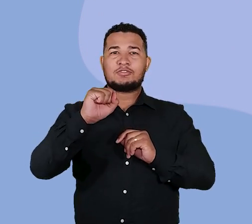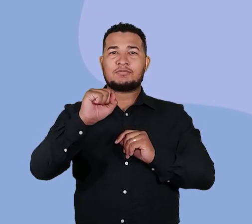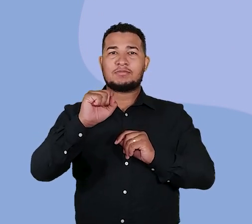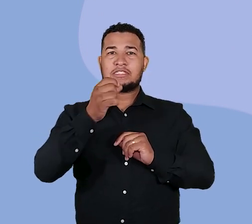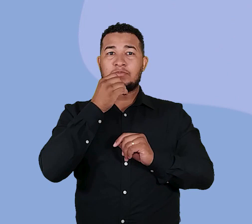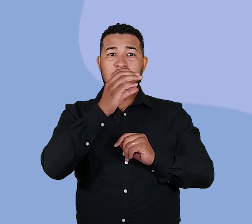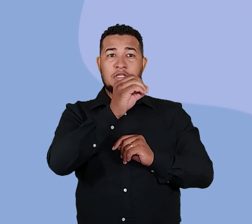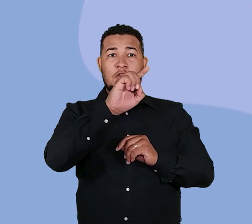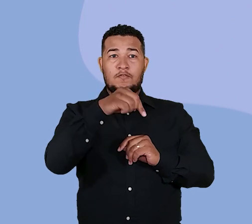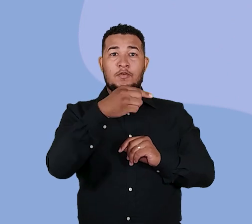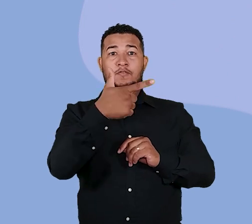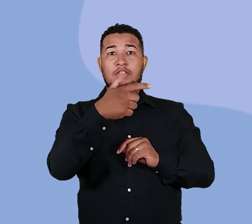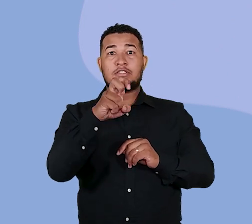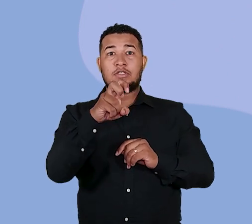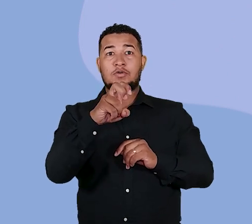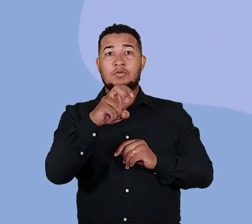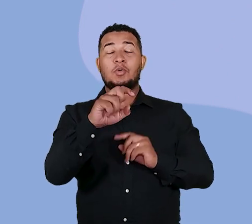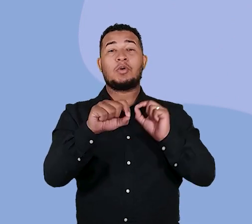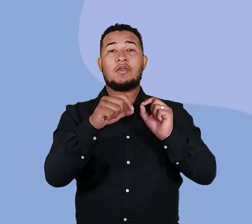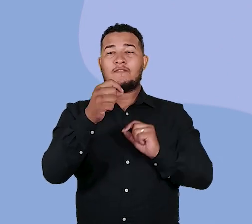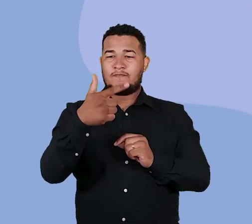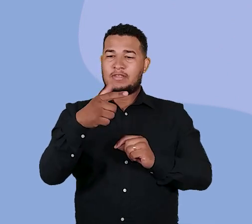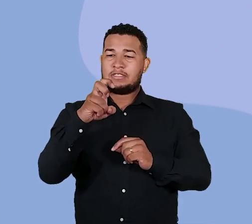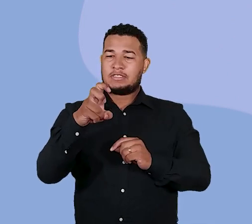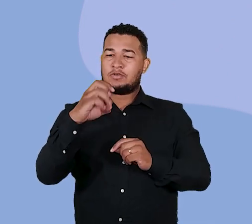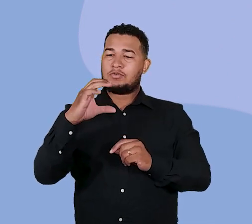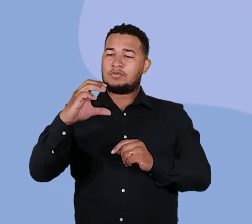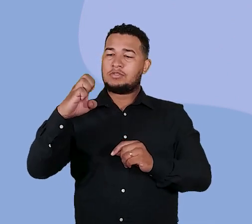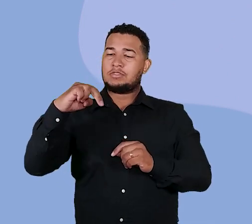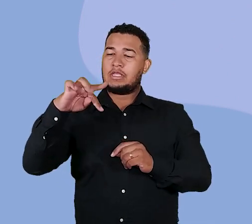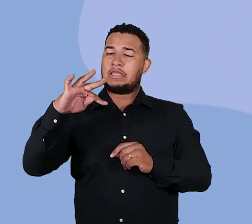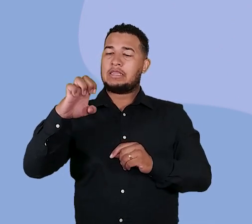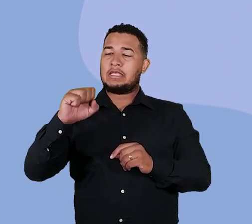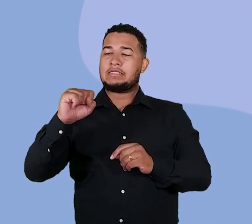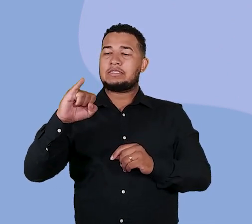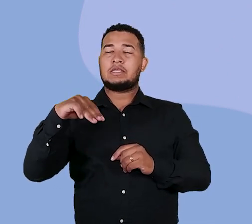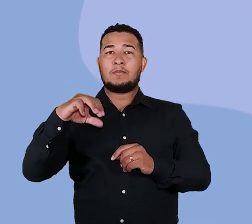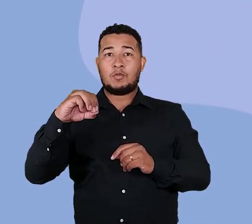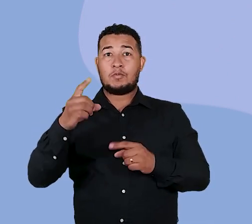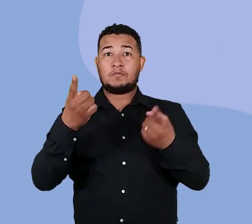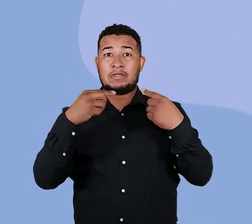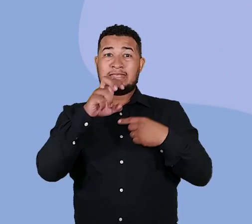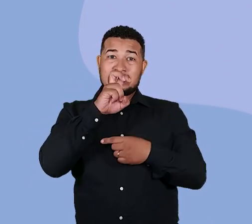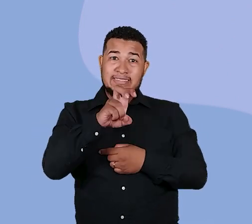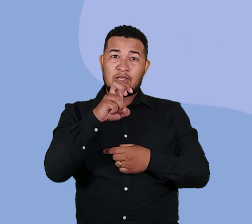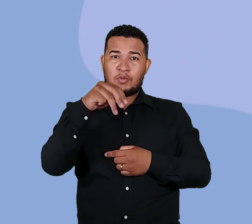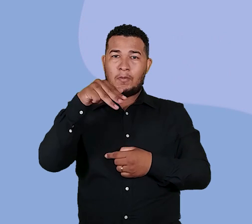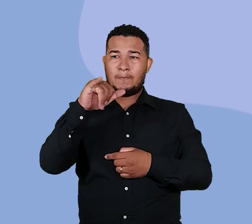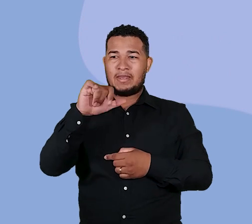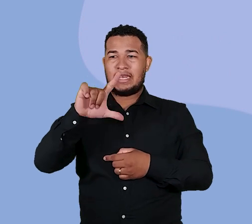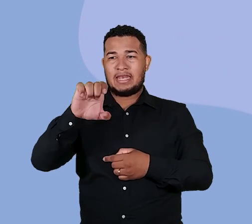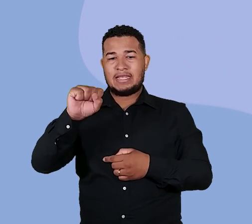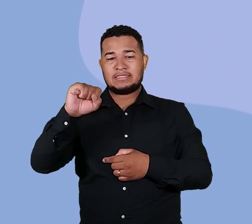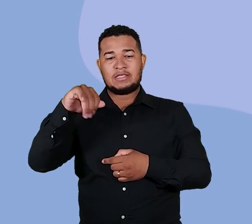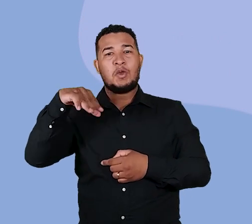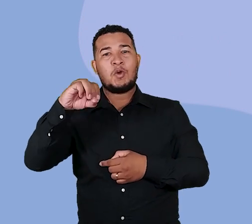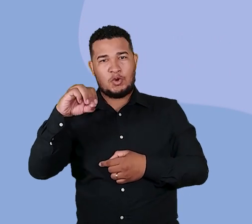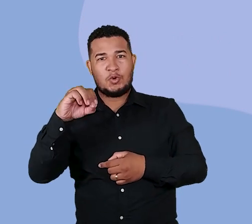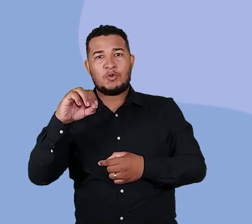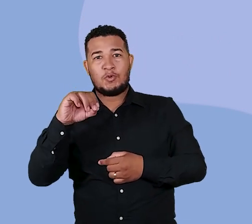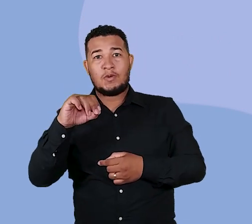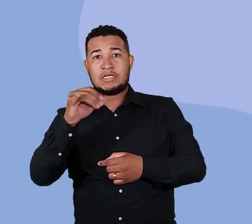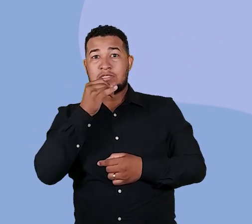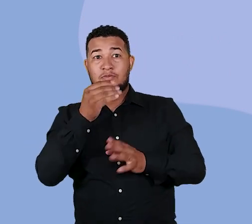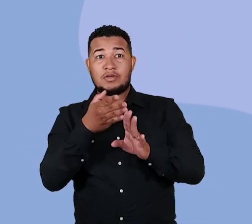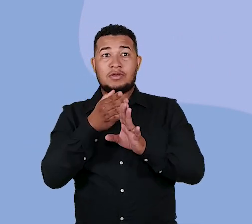esse 0,25? 25 centésimos, 5 milésimos, e neste caso, que tem um